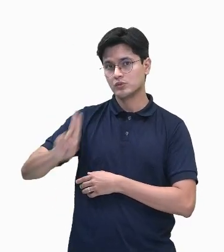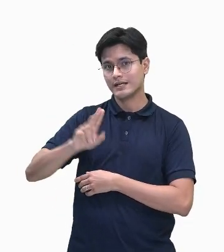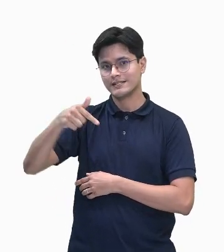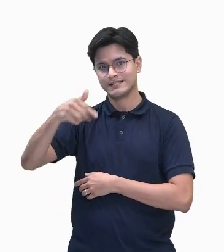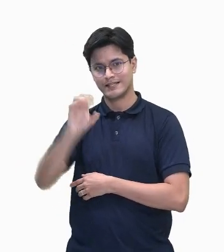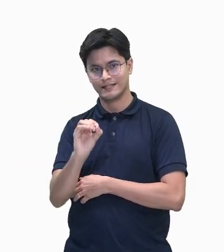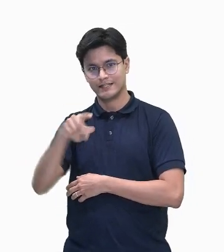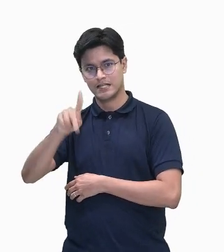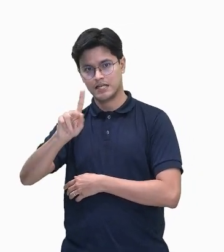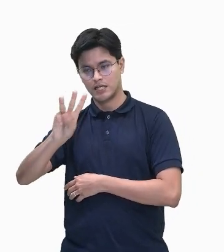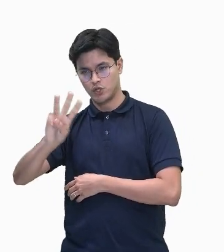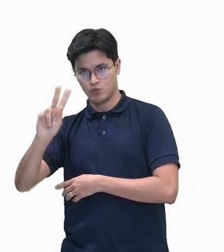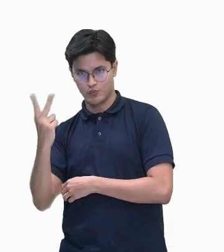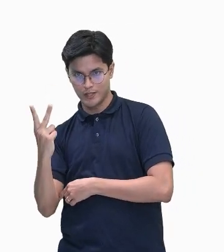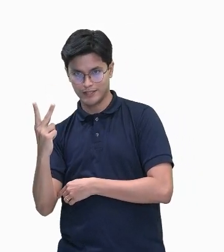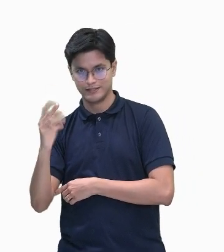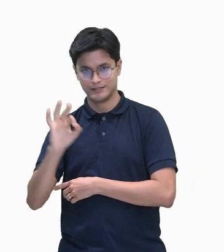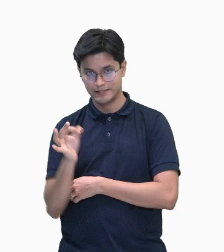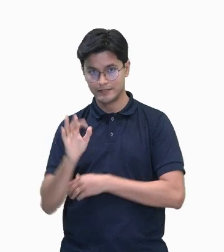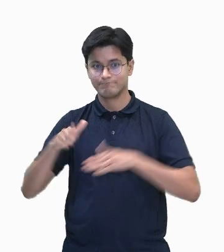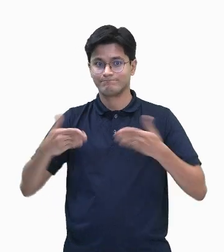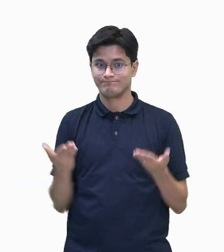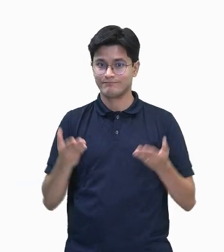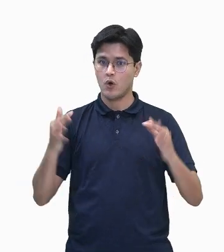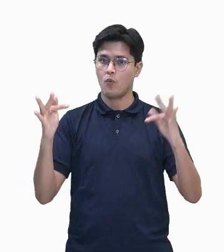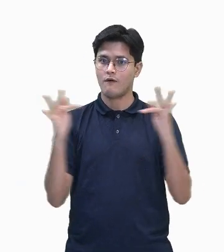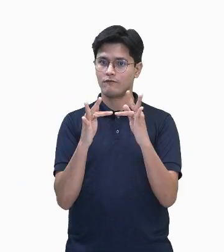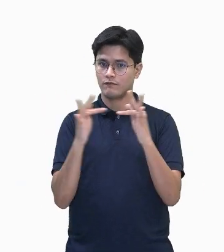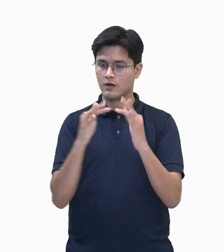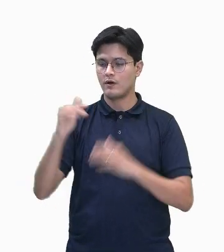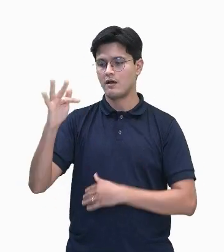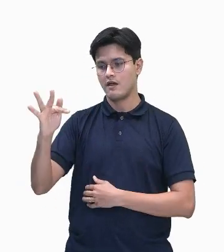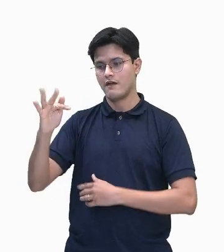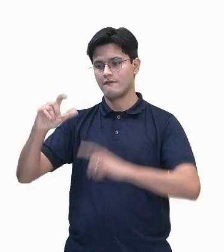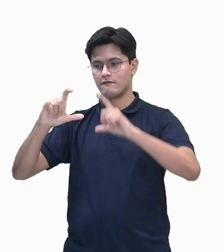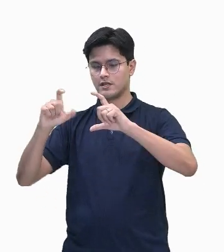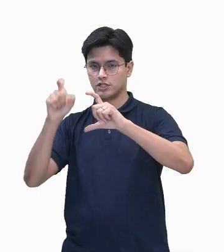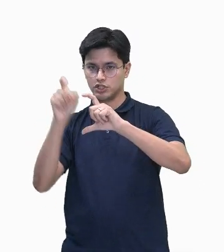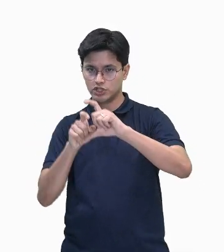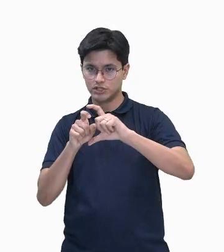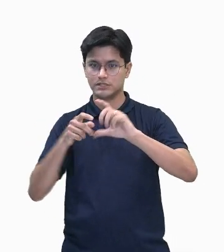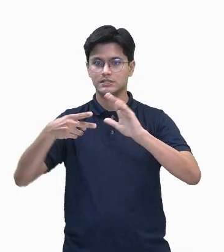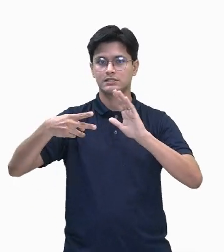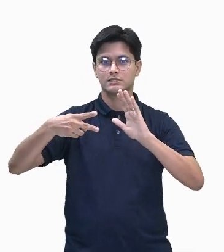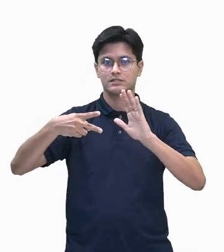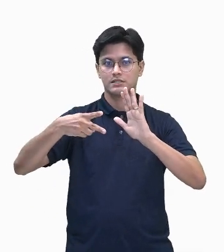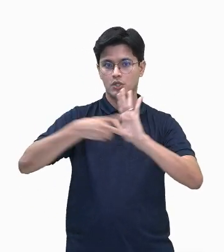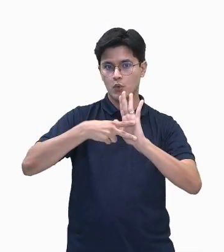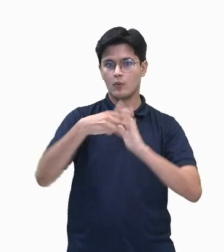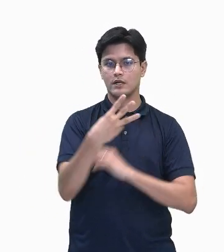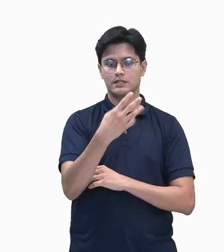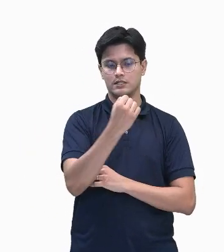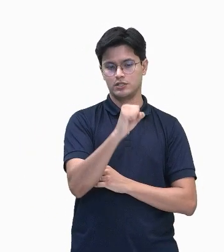f de 70, que é igual a 38 mais